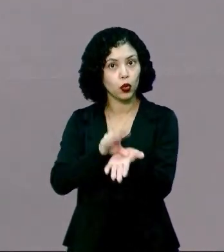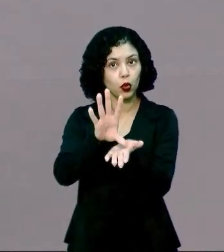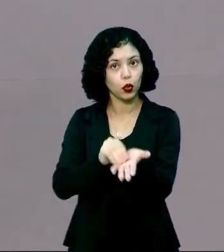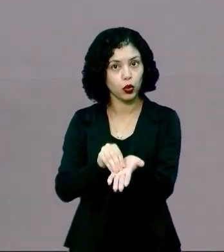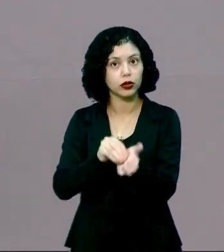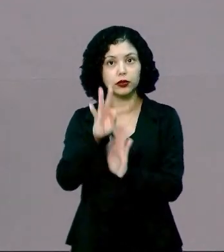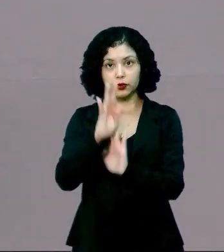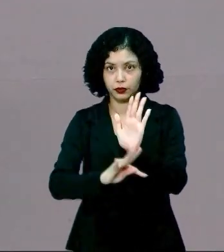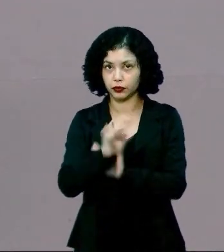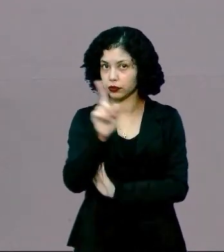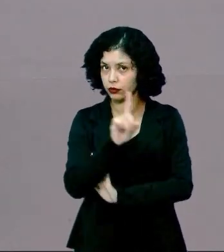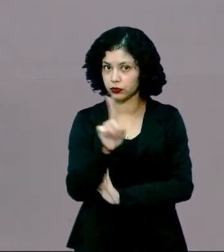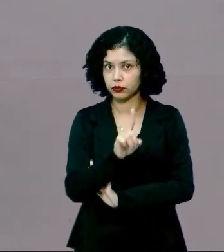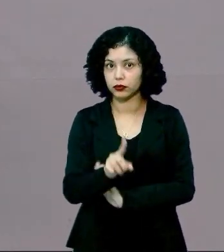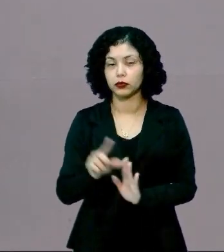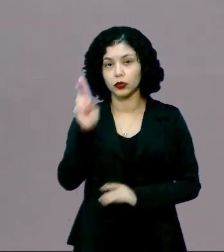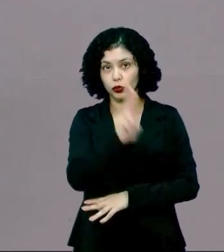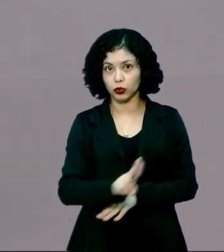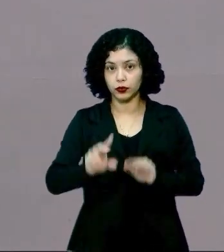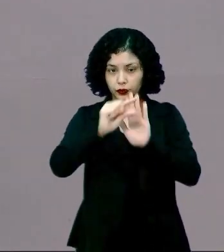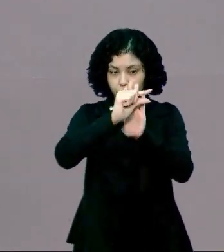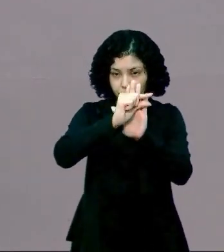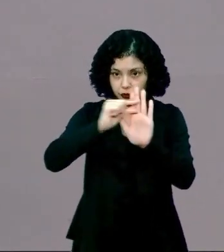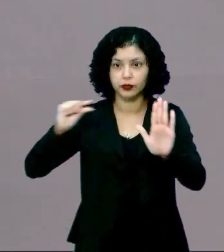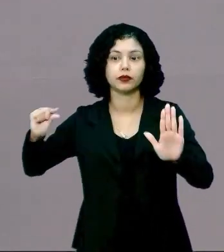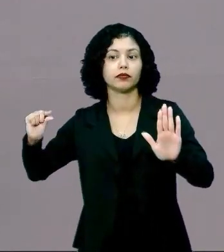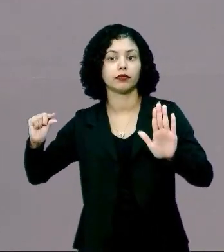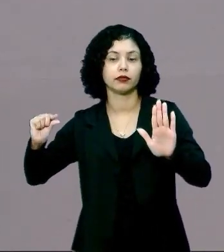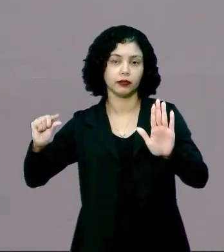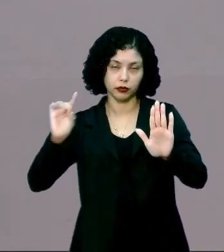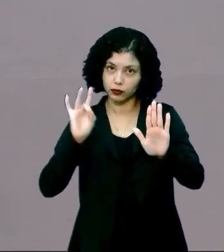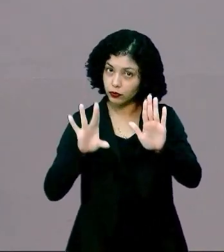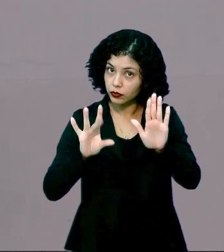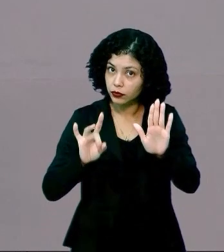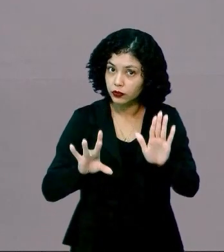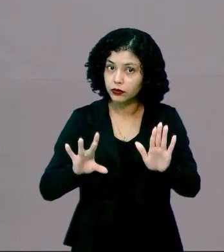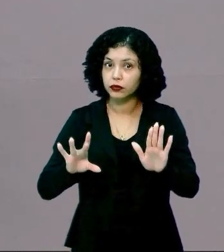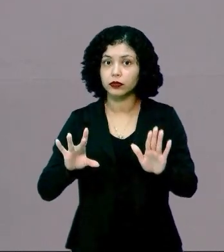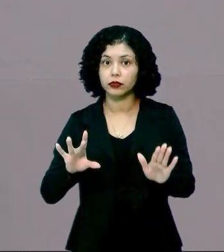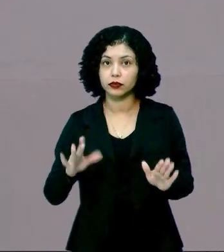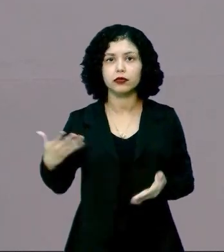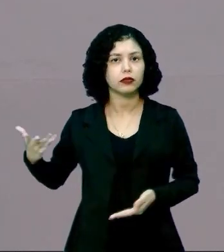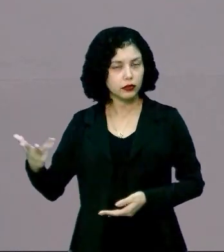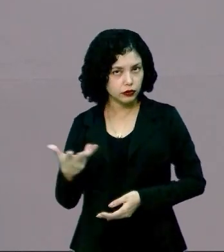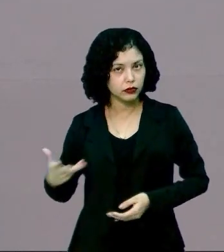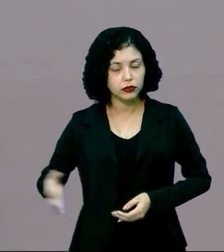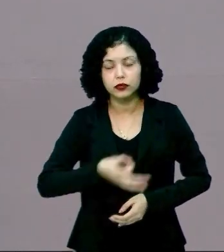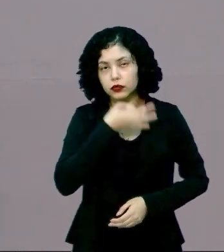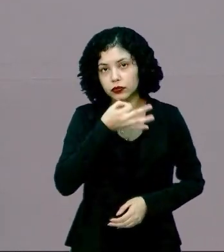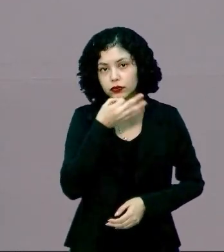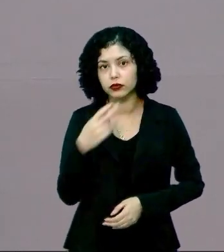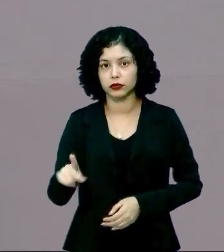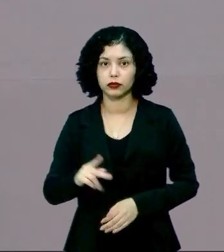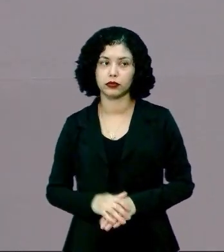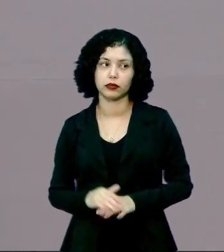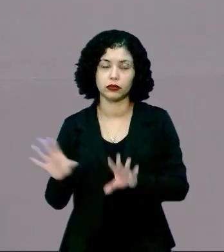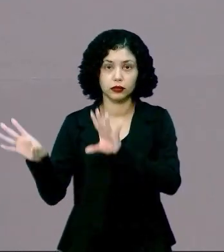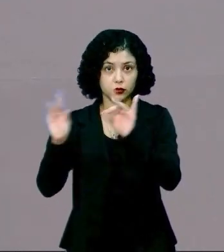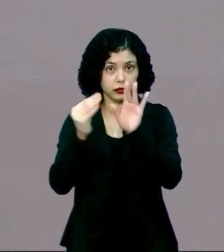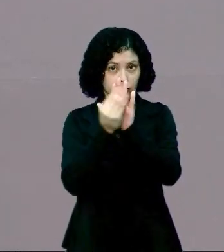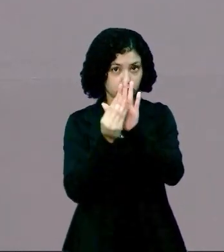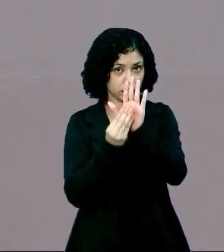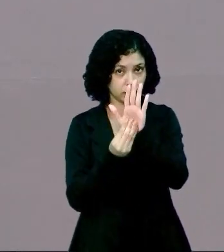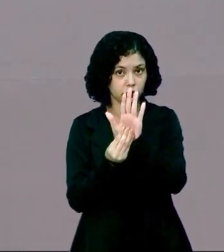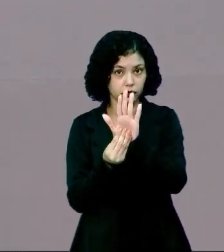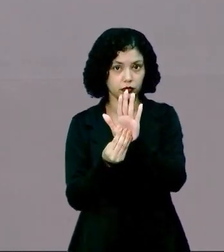o texto motivador. Ele utilizou um dado do texto motivador para basear o argumento dele. Através desse dado do